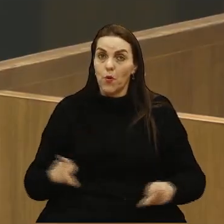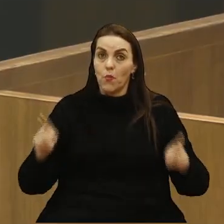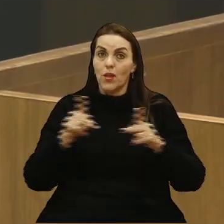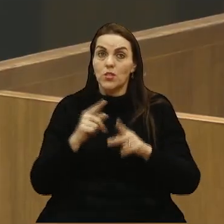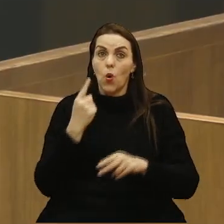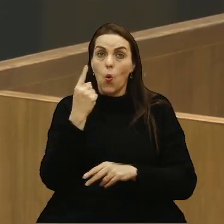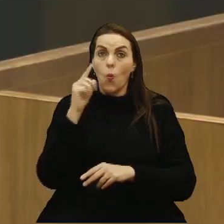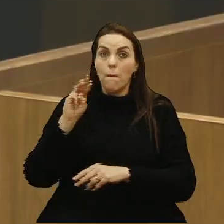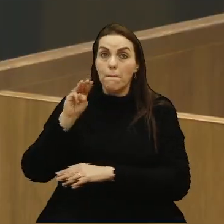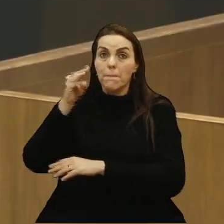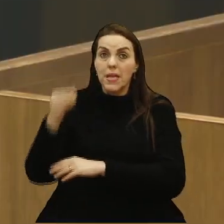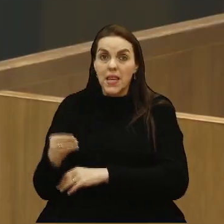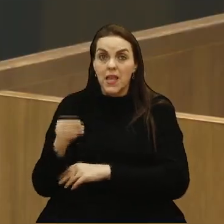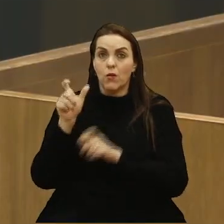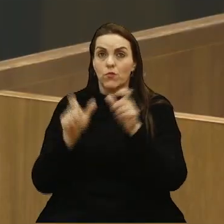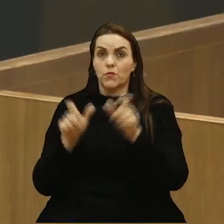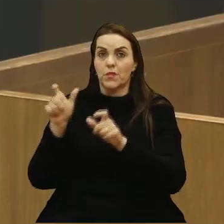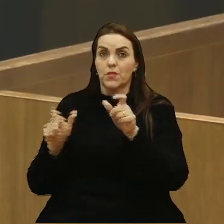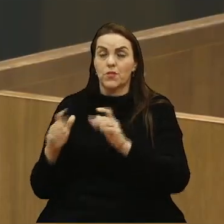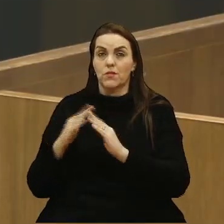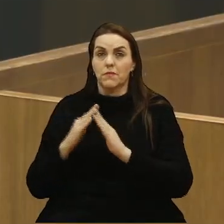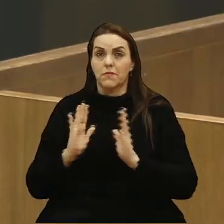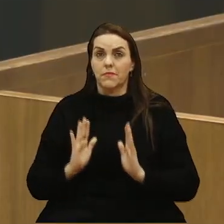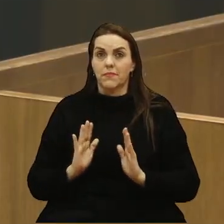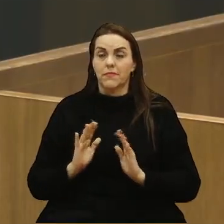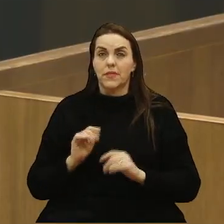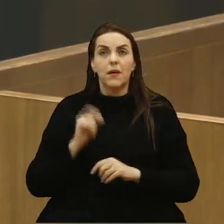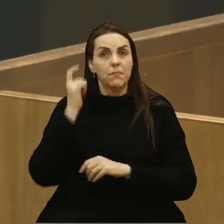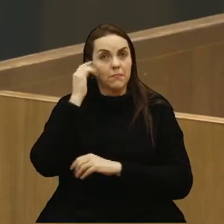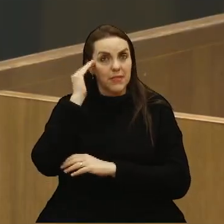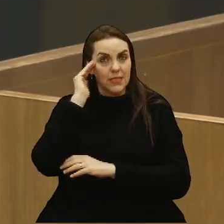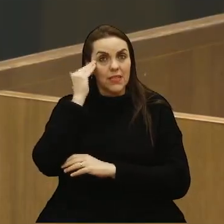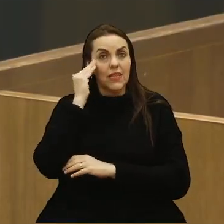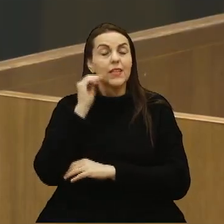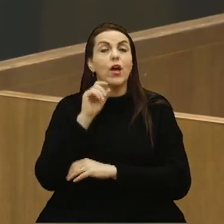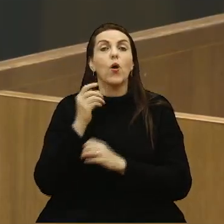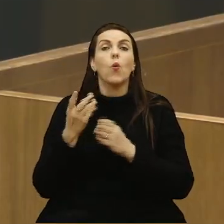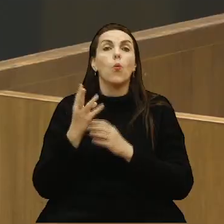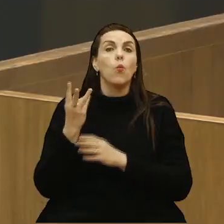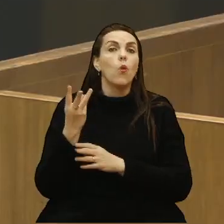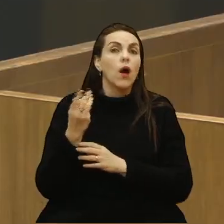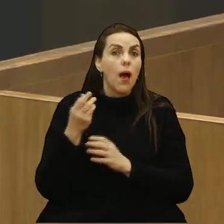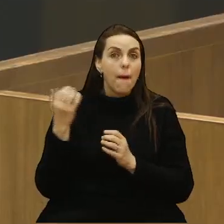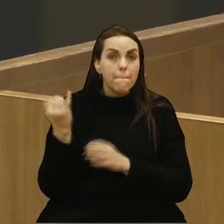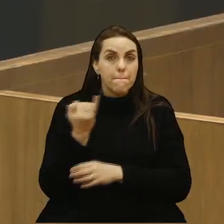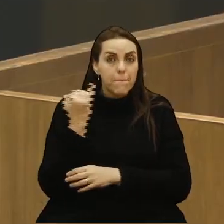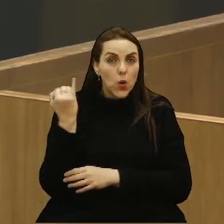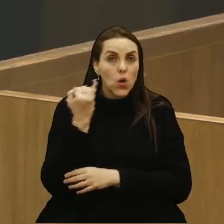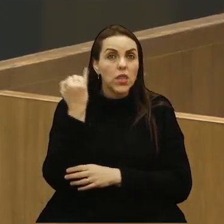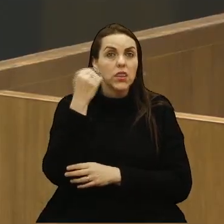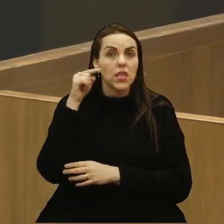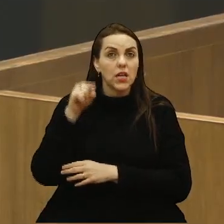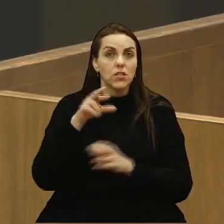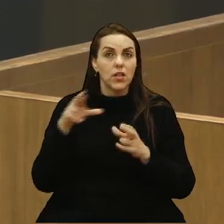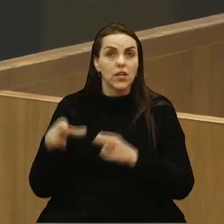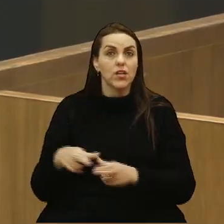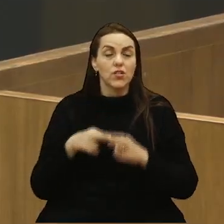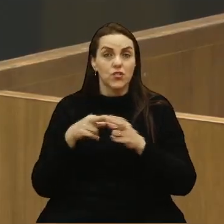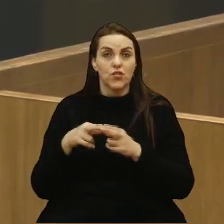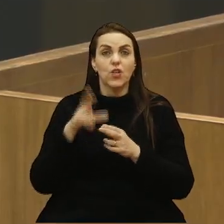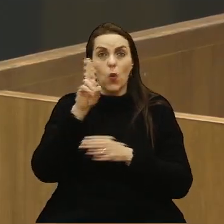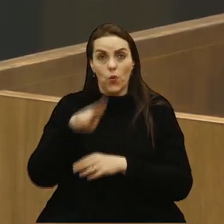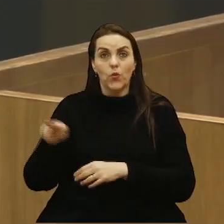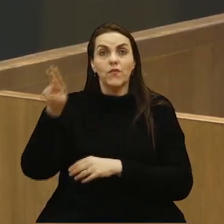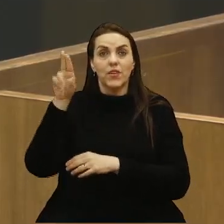milhão de habitantes. Então, eles precisam entender o quanto é importante para a nossa região uma universidade federal.